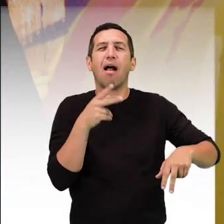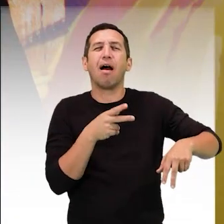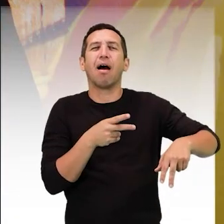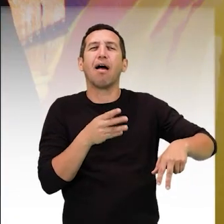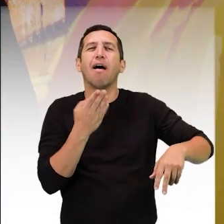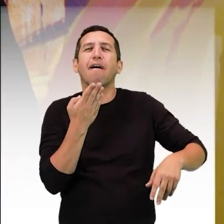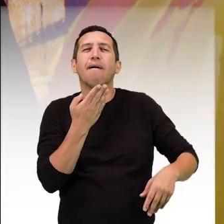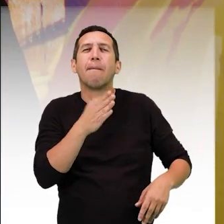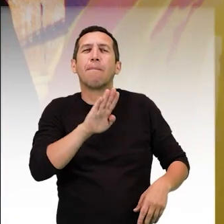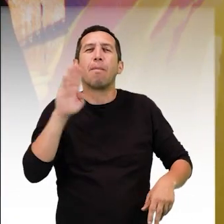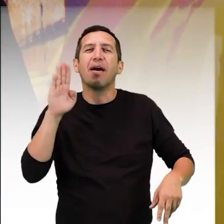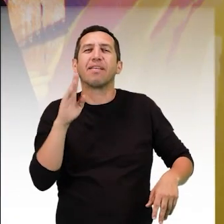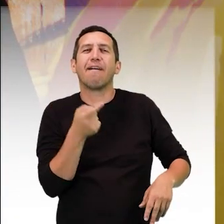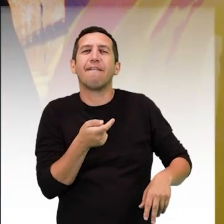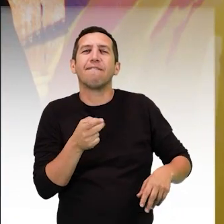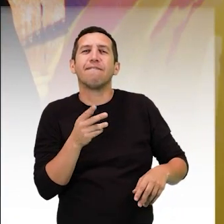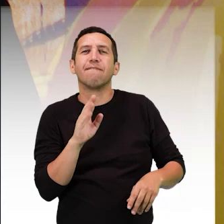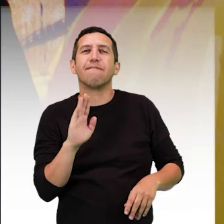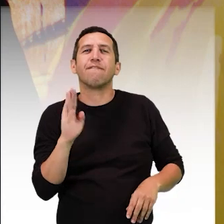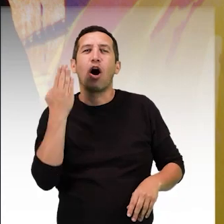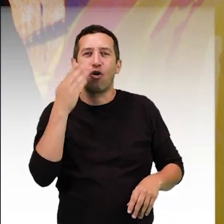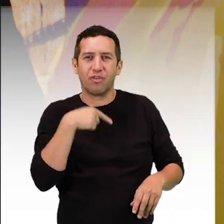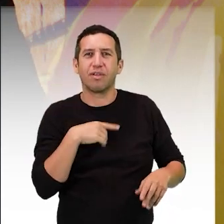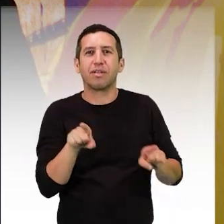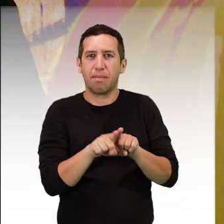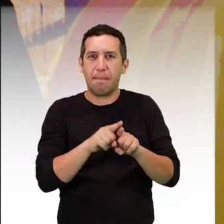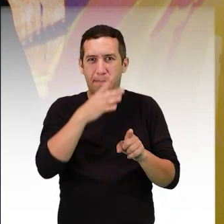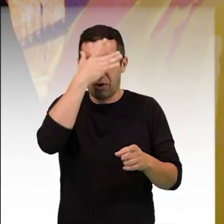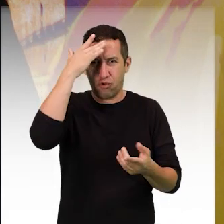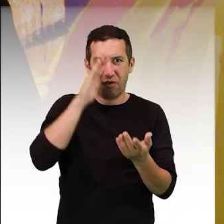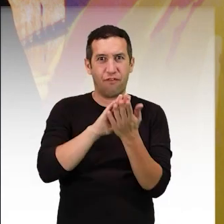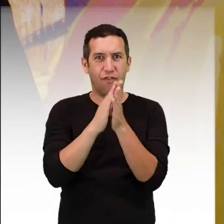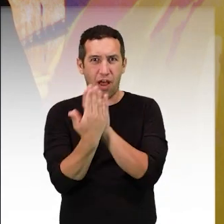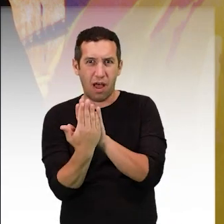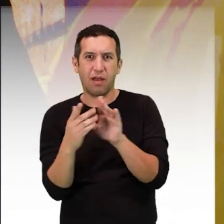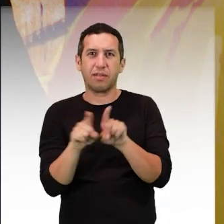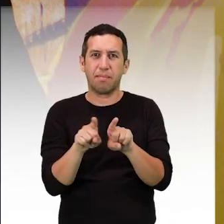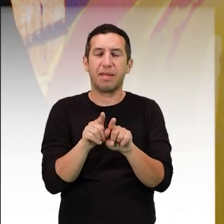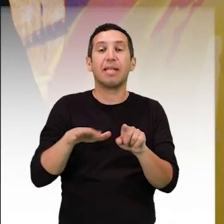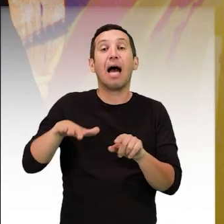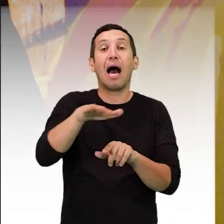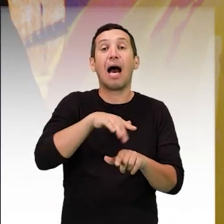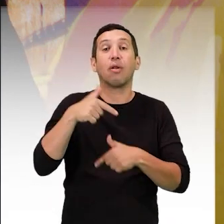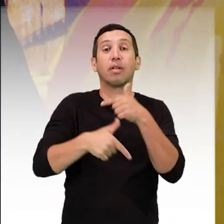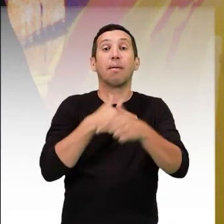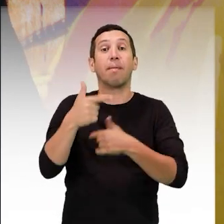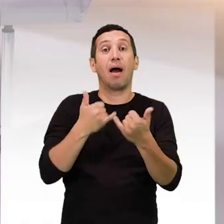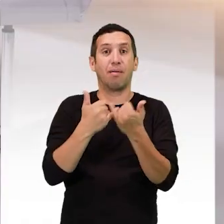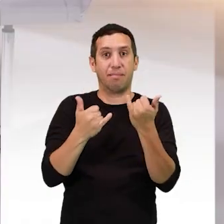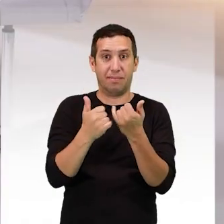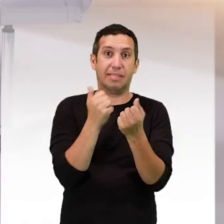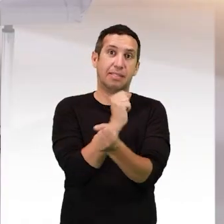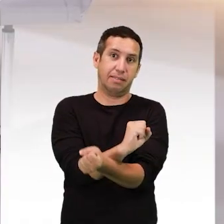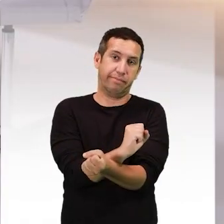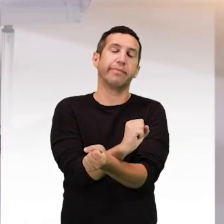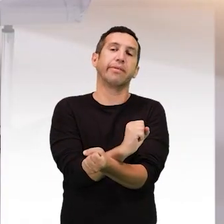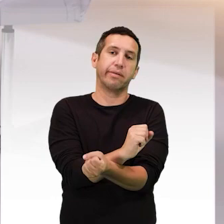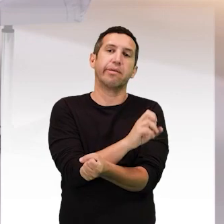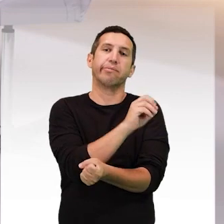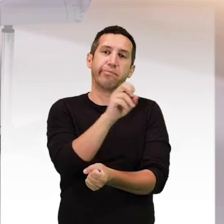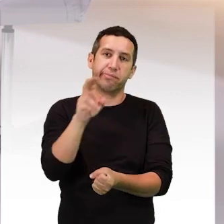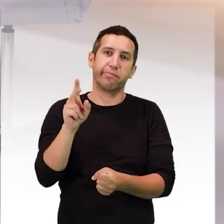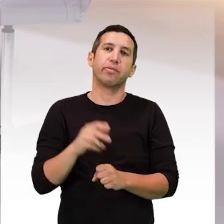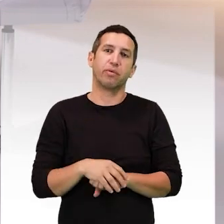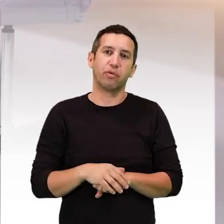promessas, de aliciamento, às vezes até de adolescentes, de mulheres, de pessoas trans também, mas também na área do trabalho escravo é muito